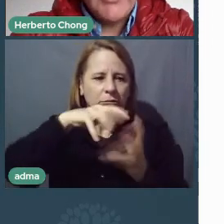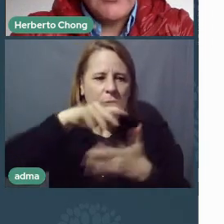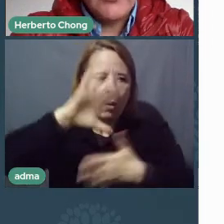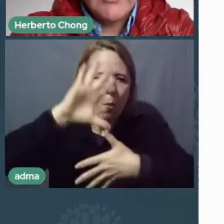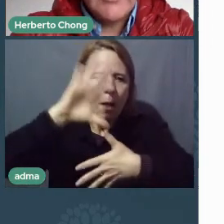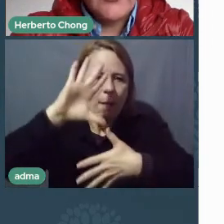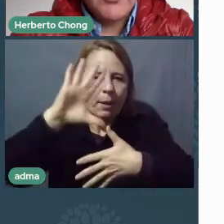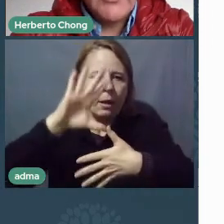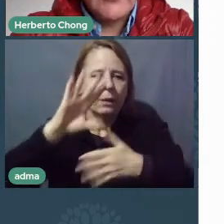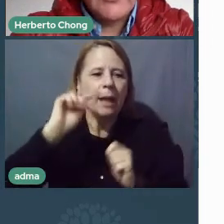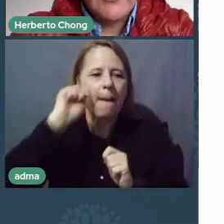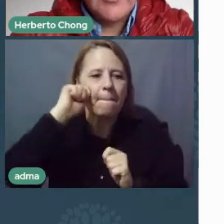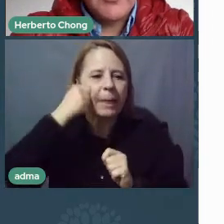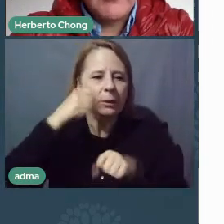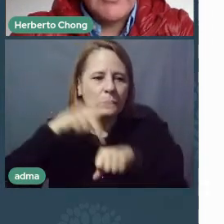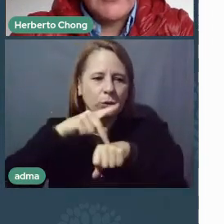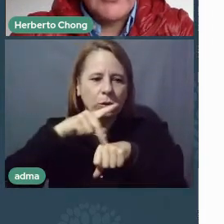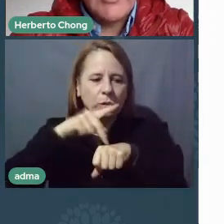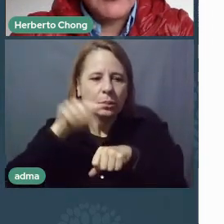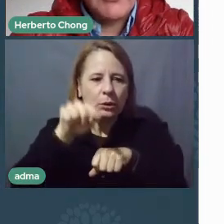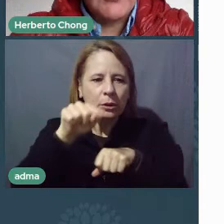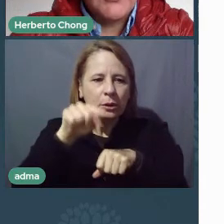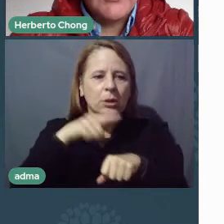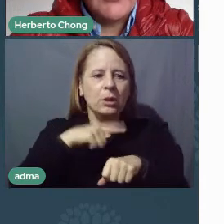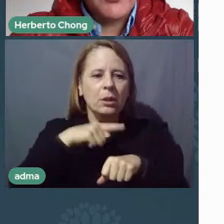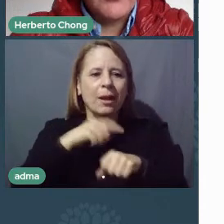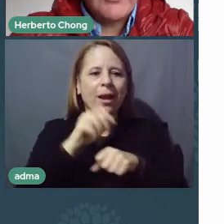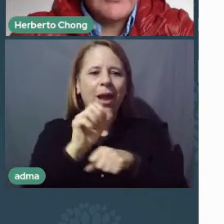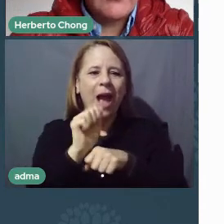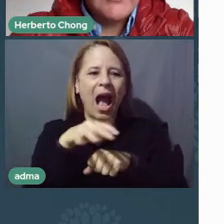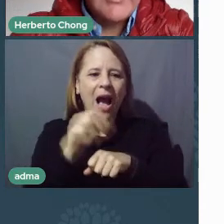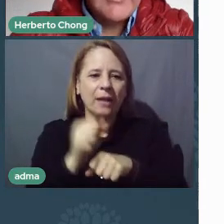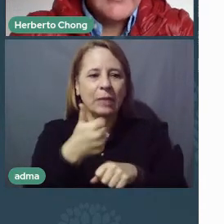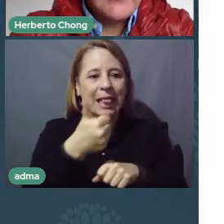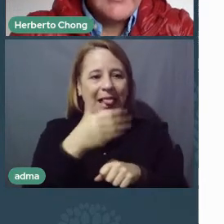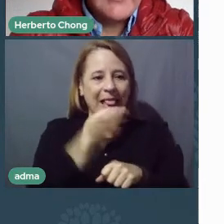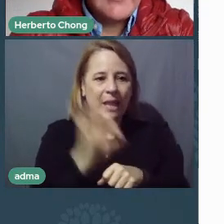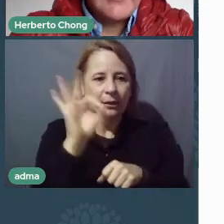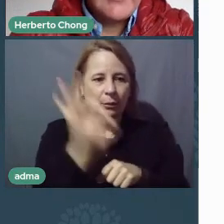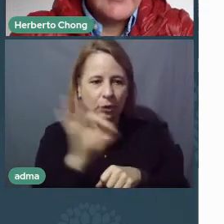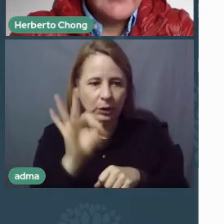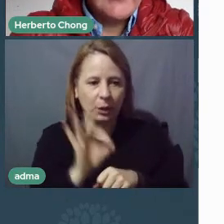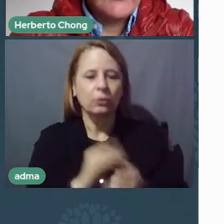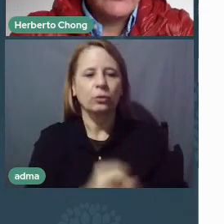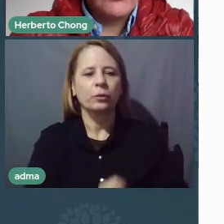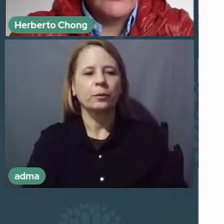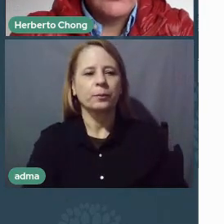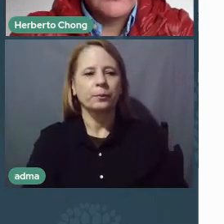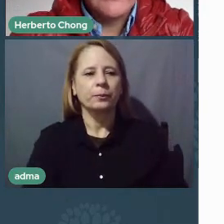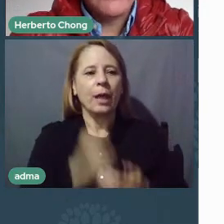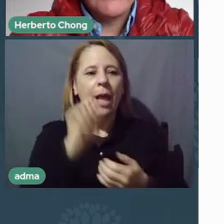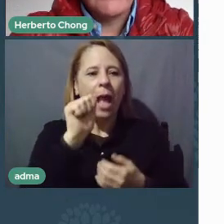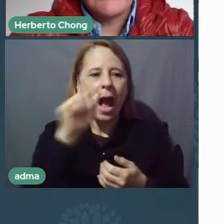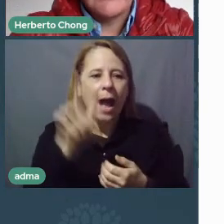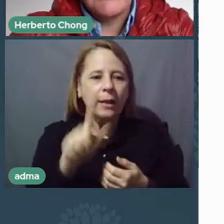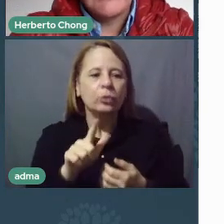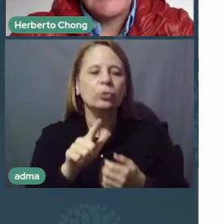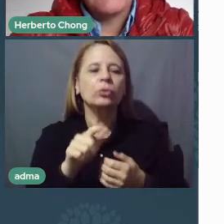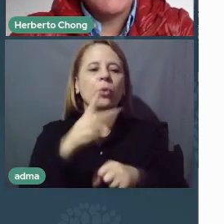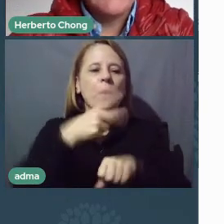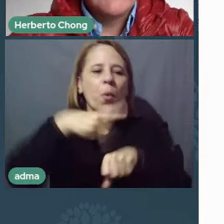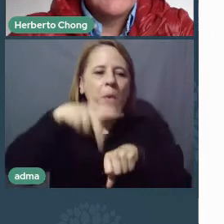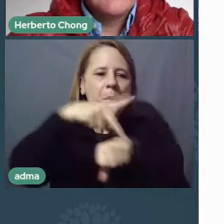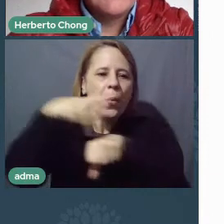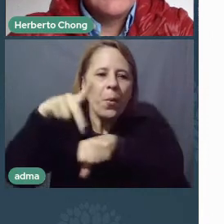pintadinho em preto, aqueles países que têm uma prevalência de asma acima de 10%, em azul, aqueles países que têm